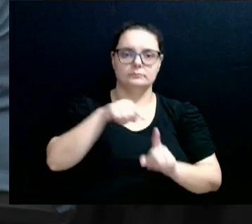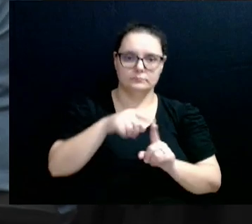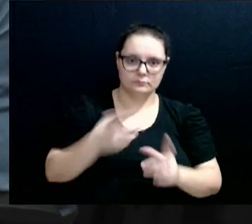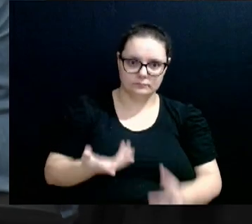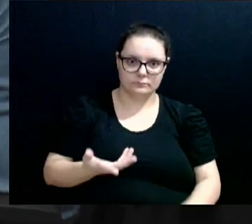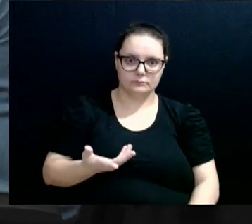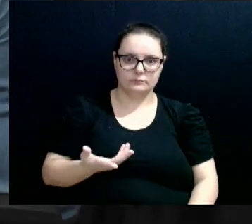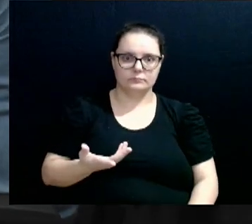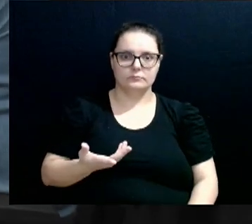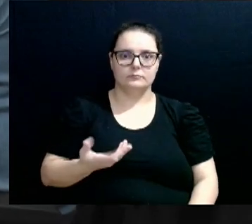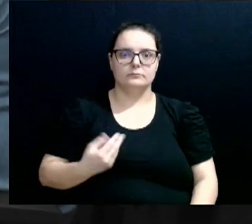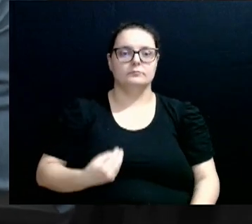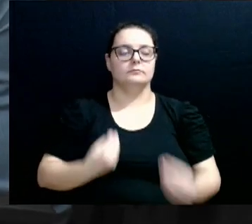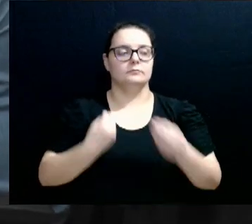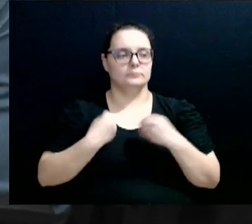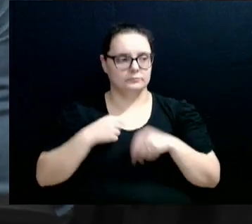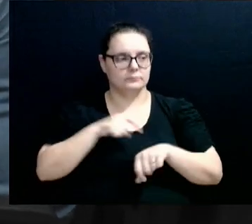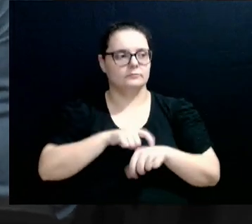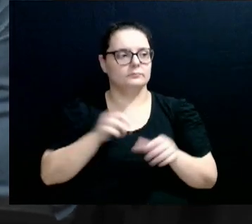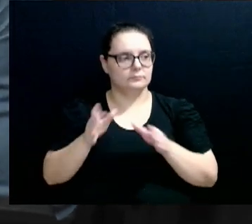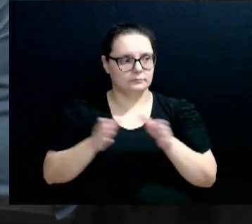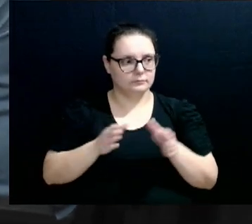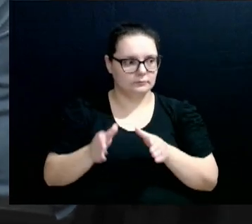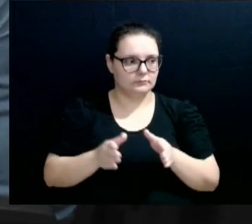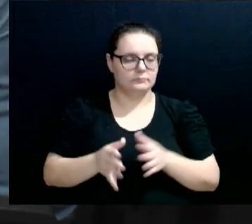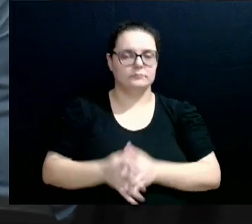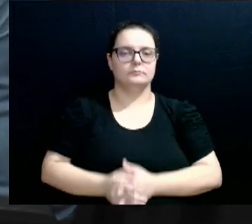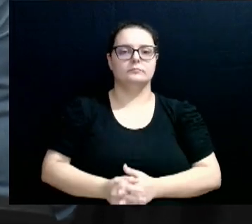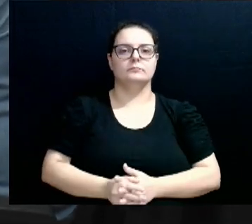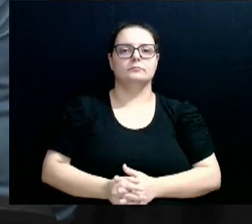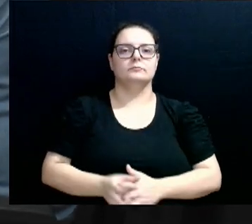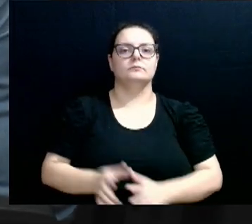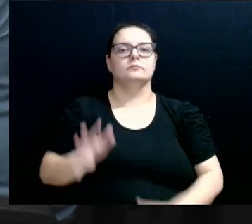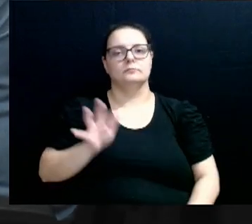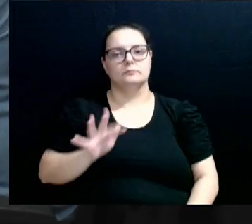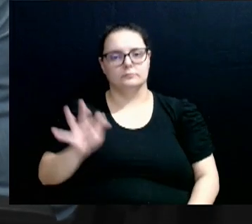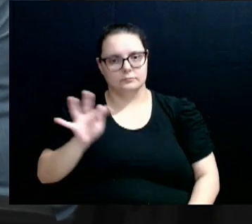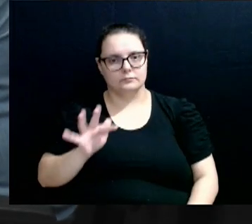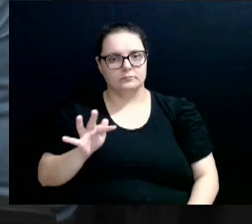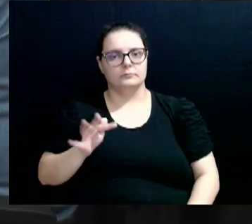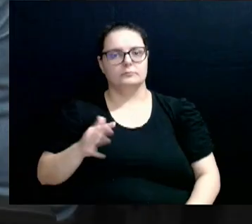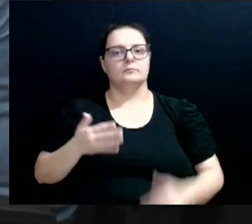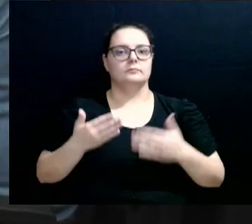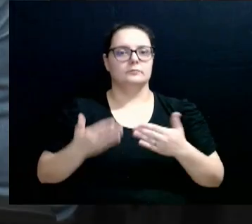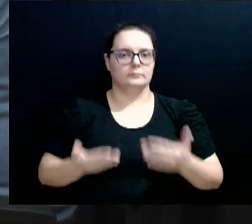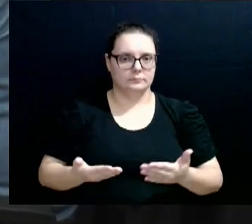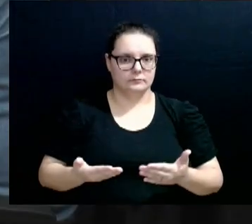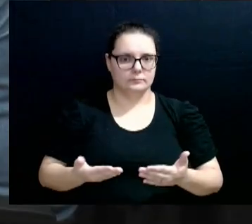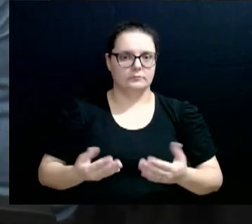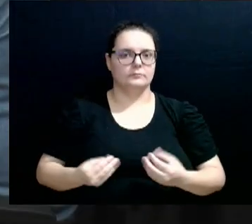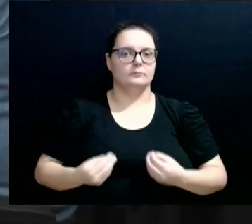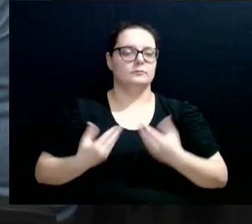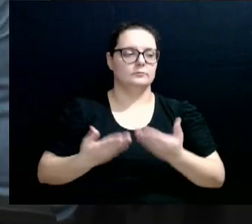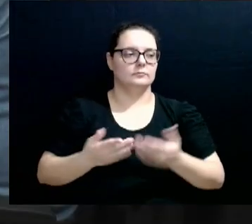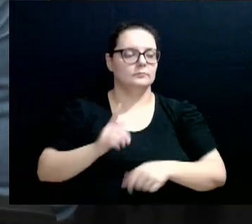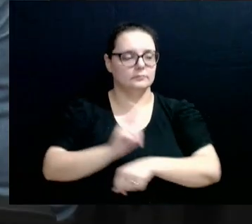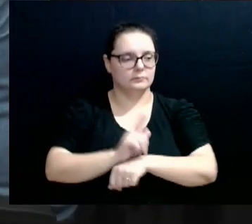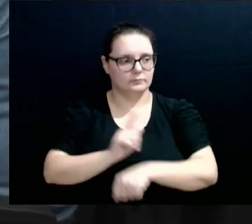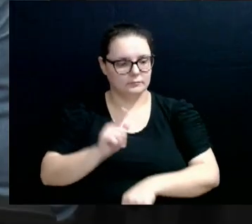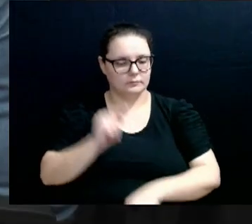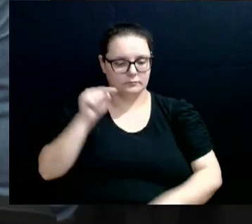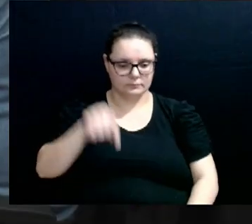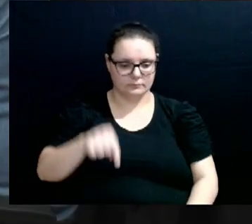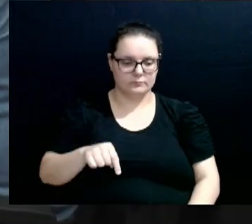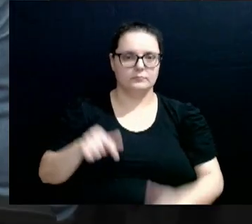dadas naquele momento, com uma faculdade, né, que era a faculdade que oferecia graduação ali, né, local, e eu não